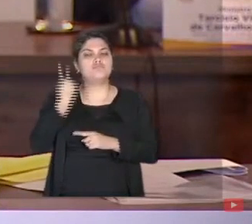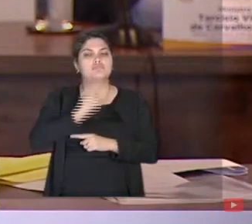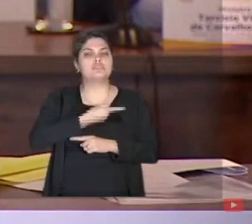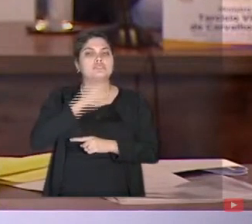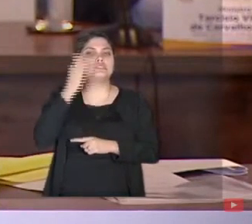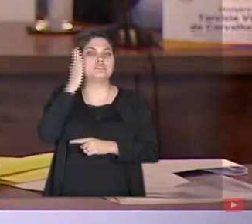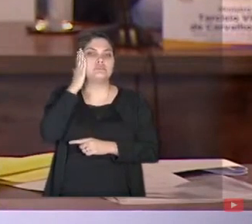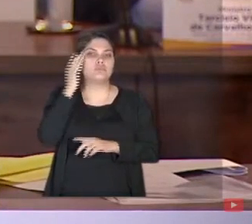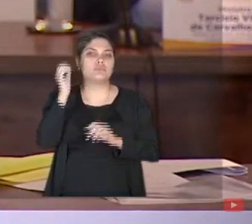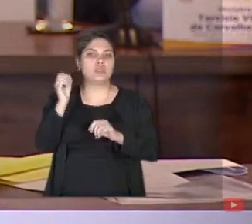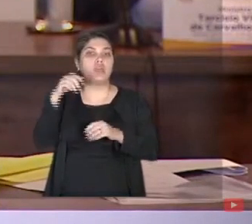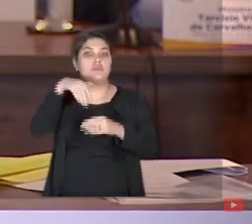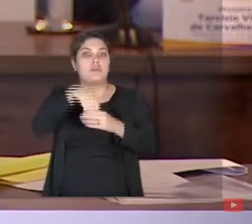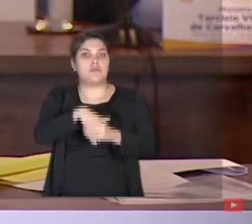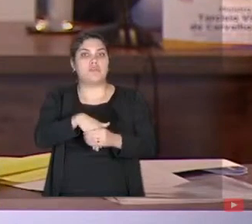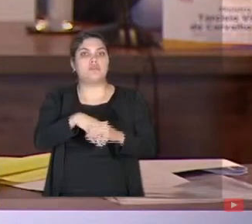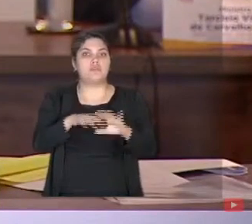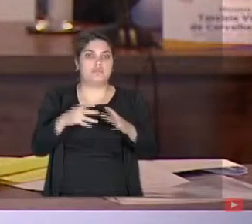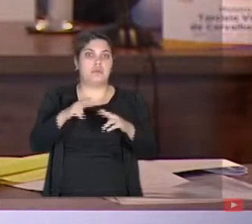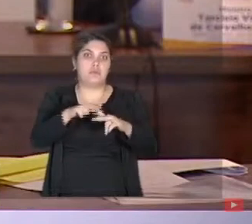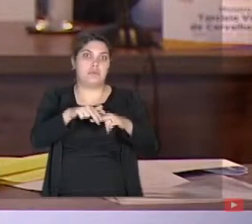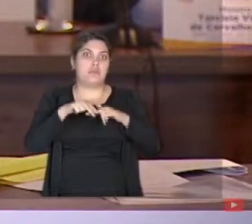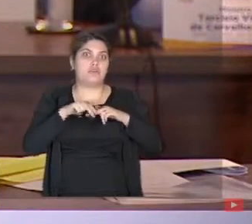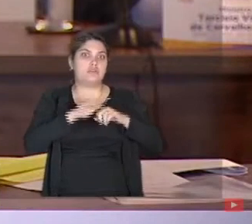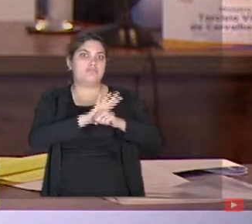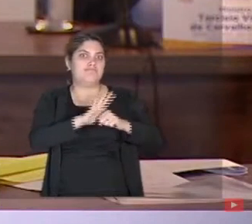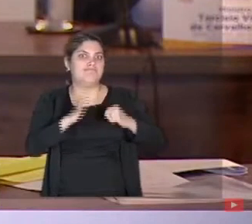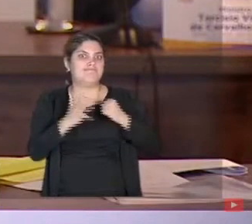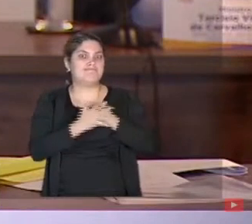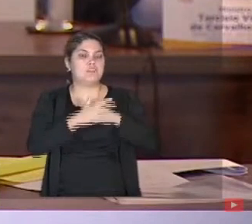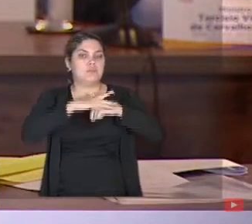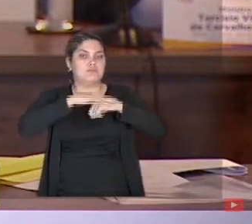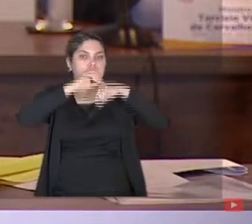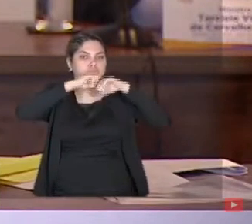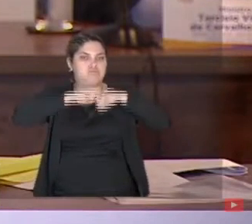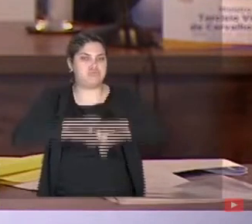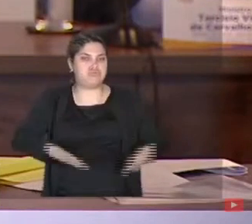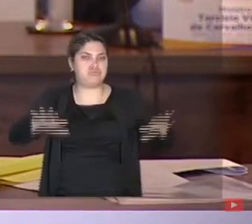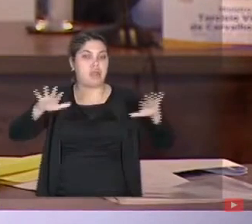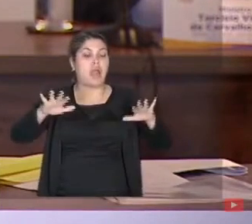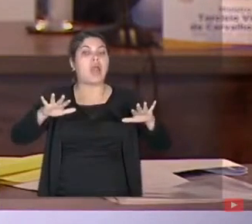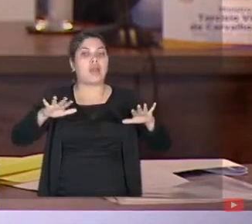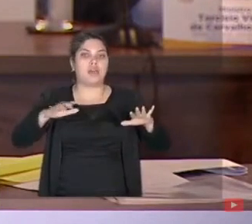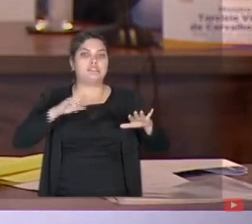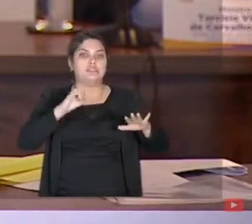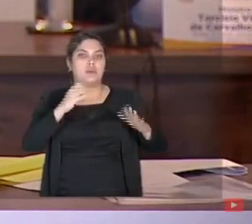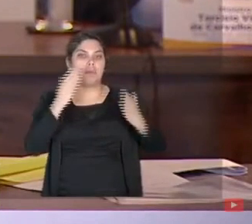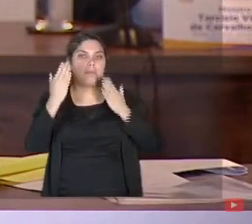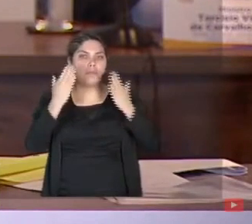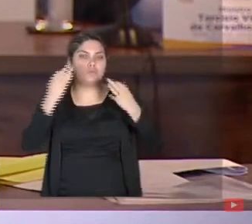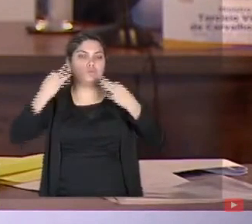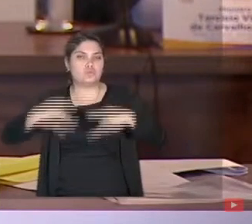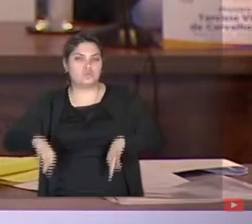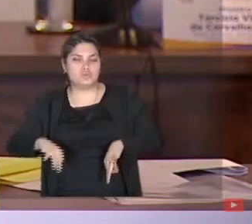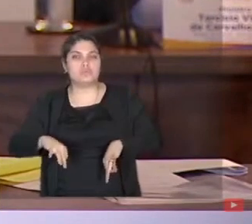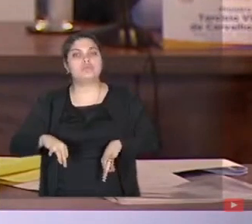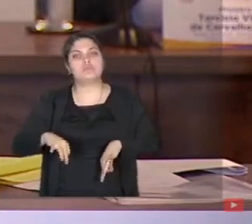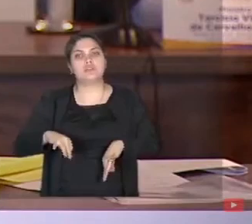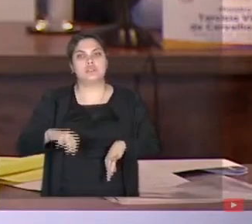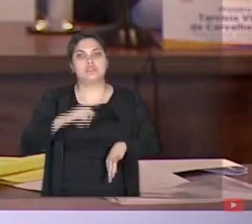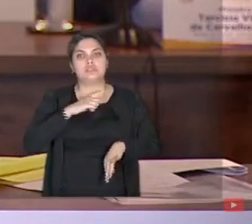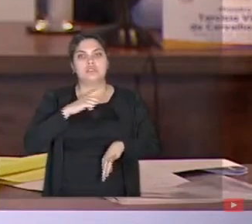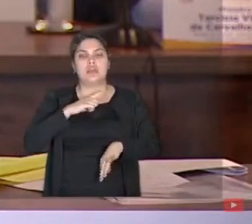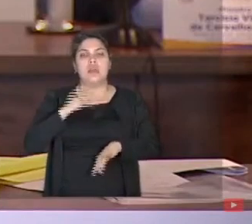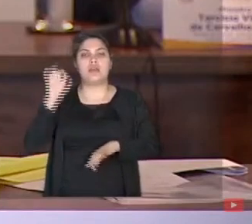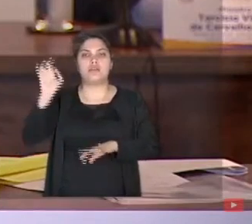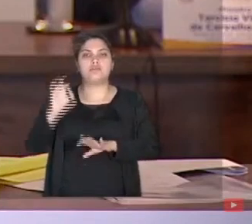essa foi uma eleição em meio a uma pandemia, de modo que uma comparação justa teria que ser o